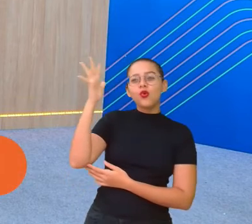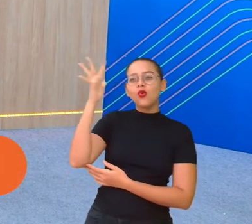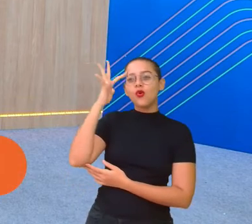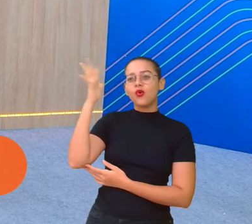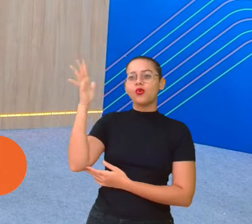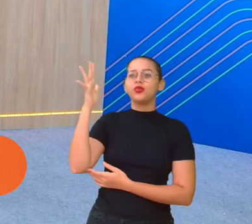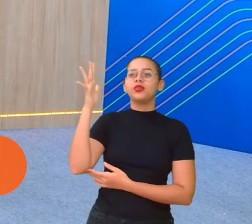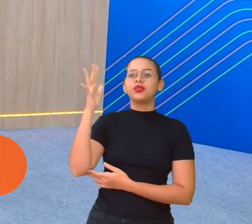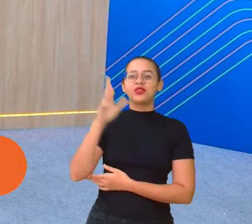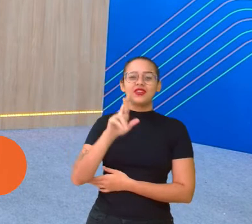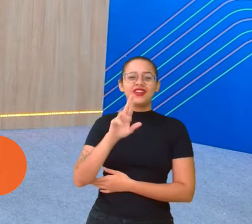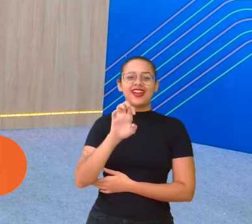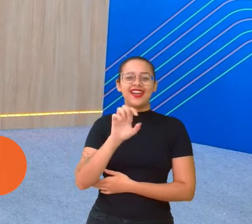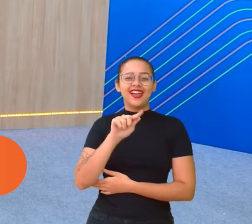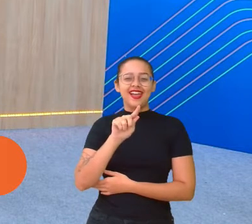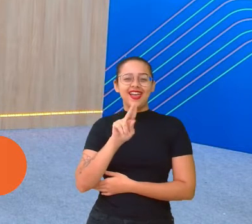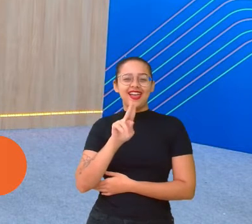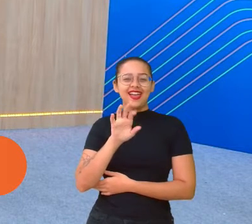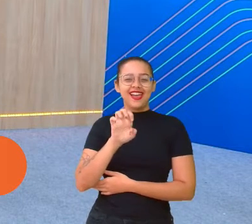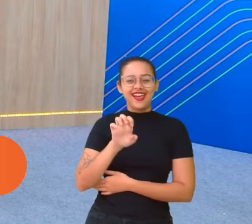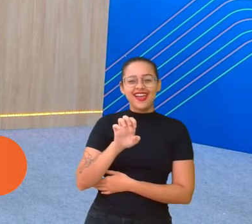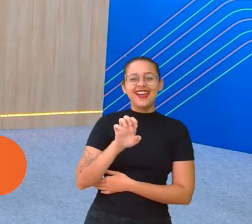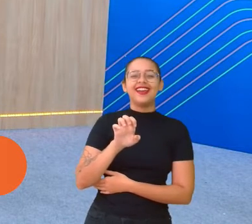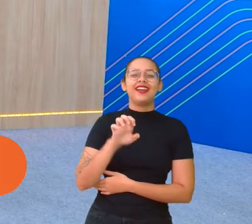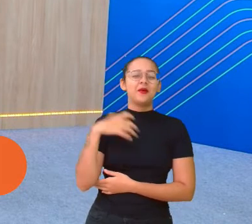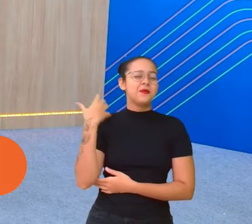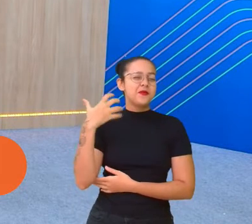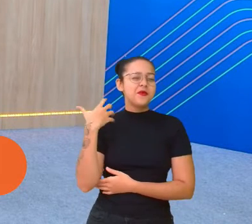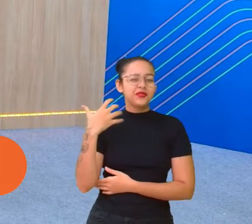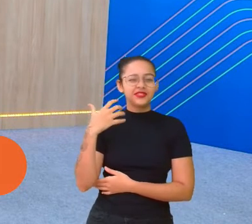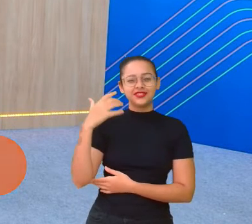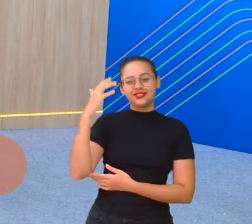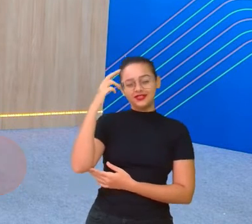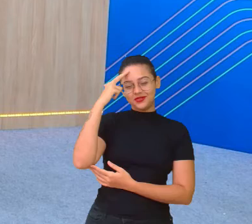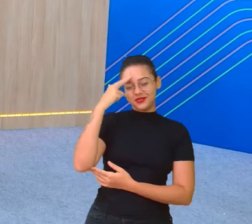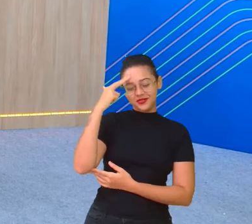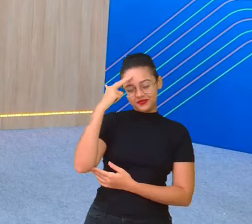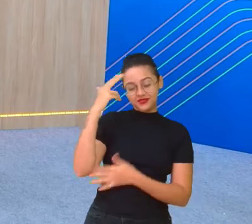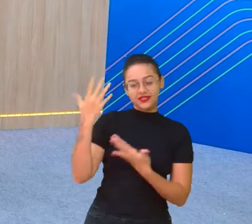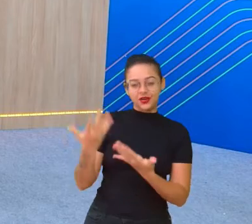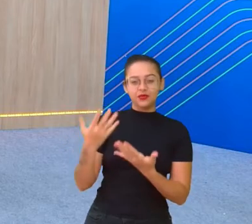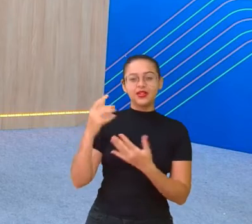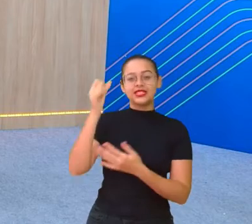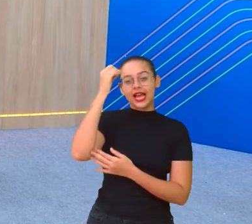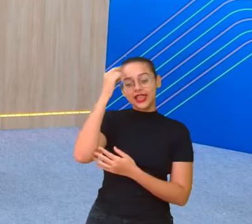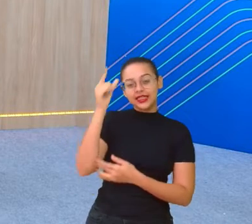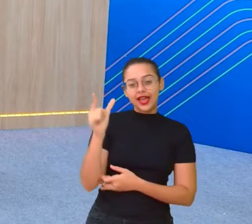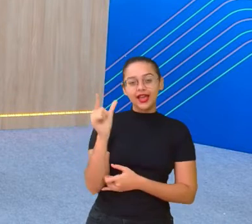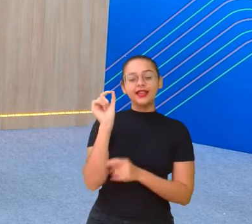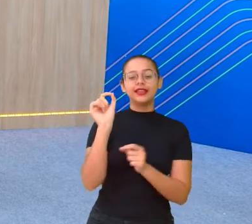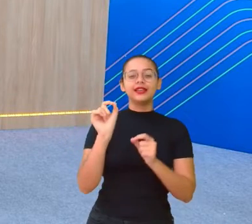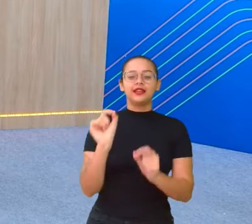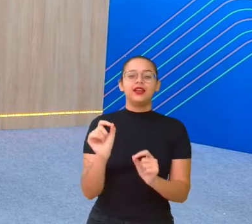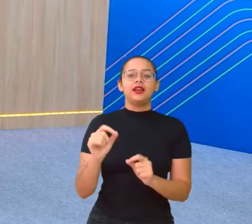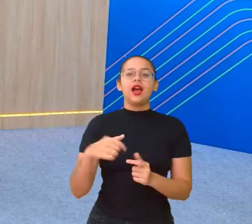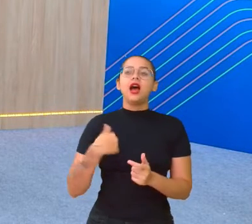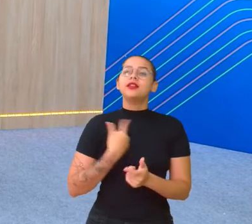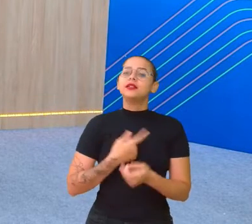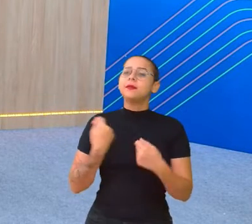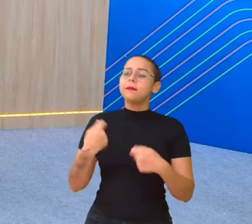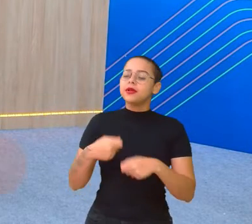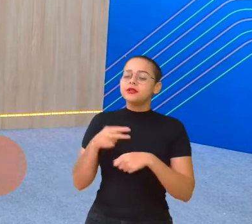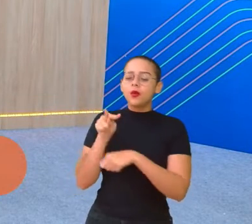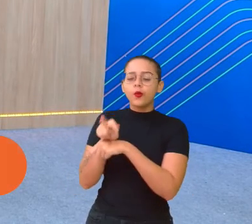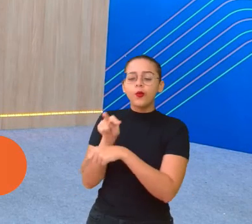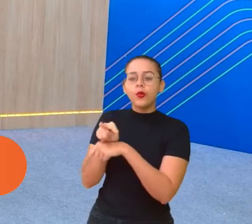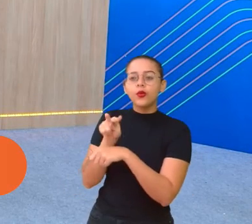Um reggaezinho? Um reggae dos sonhos, né? Trazendo essa ideia de que a gente tem que cuidar, né?